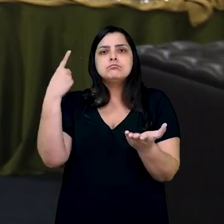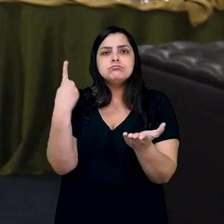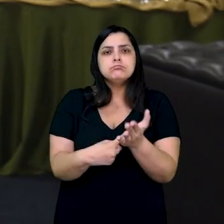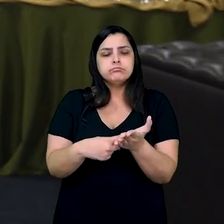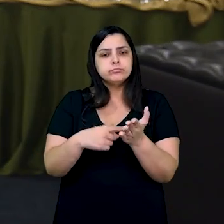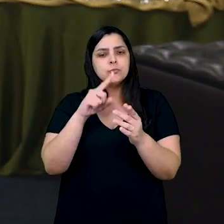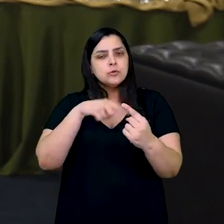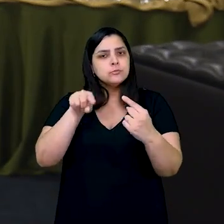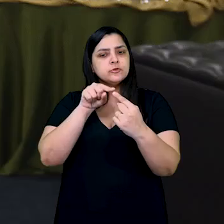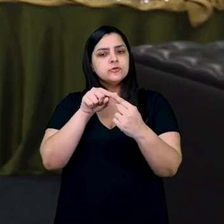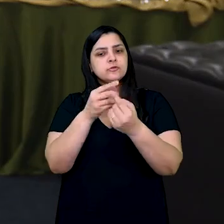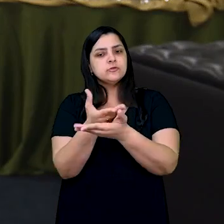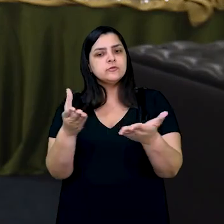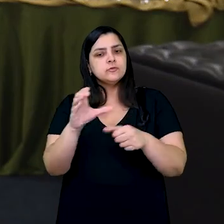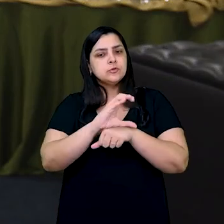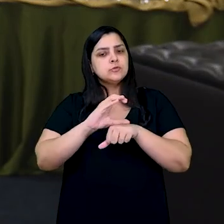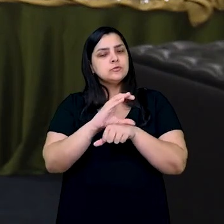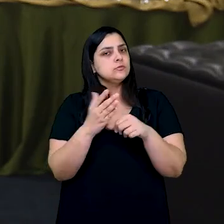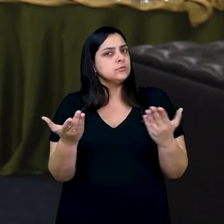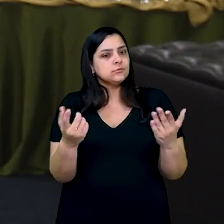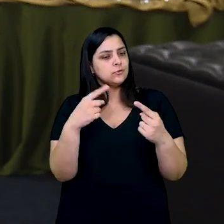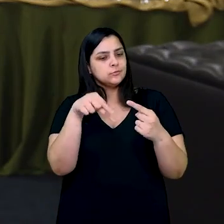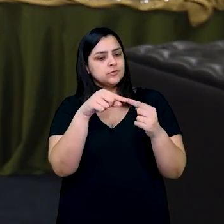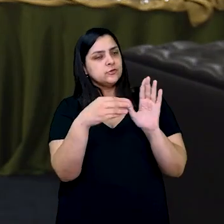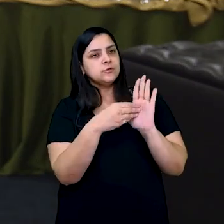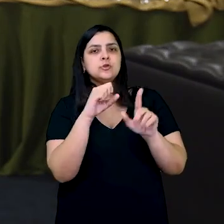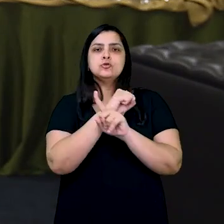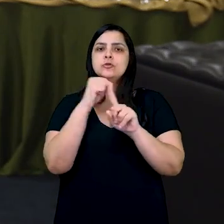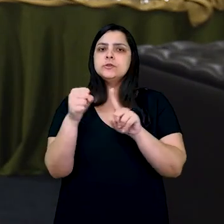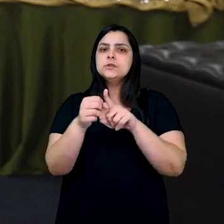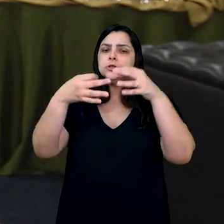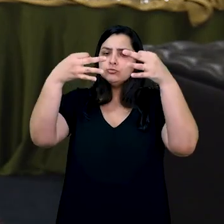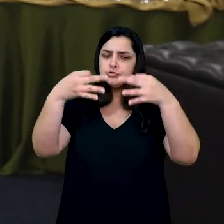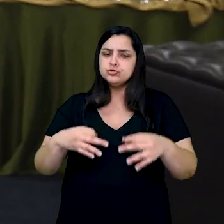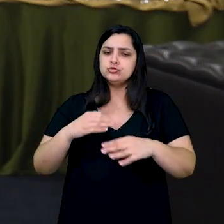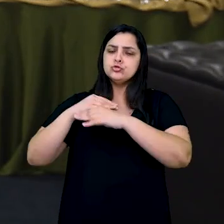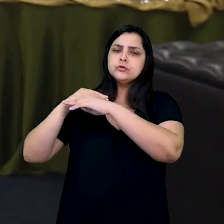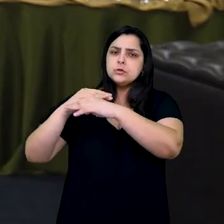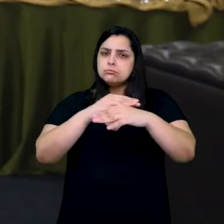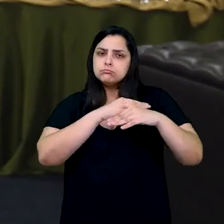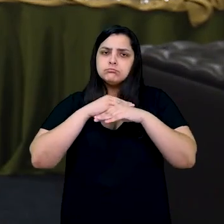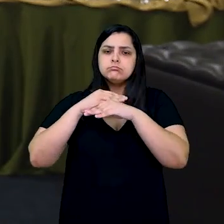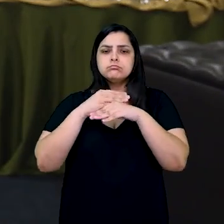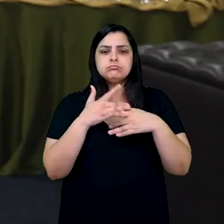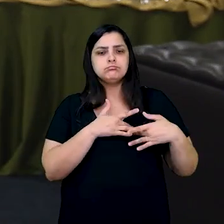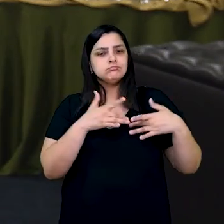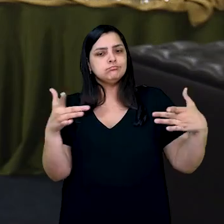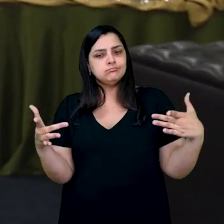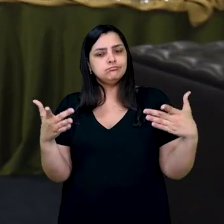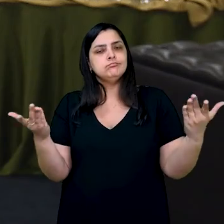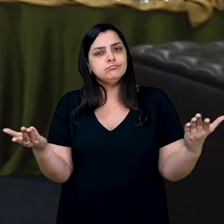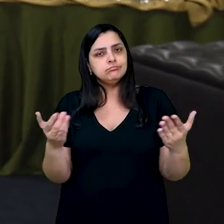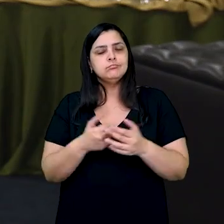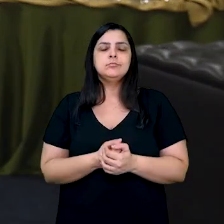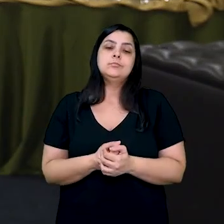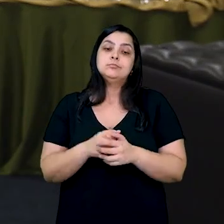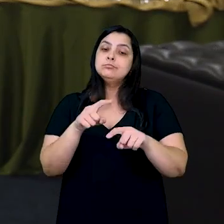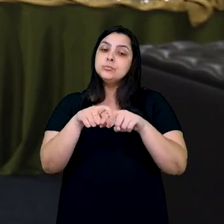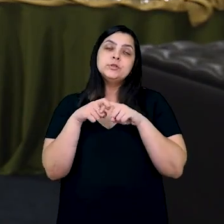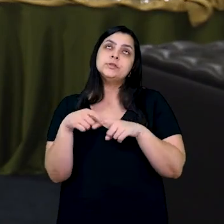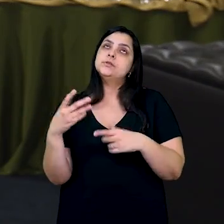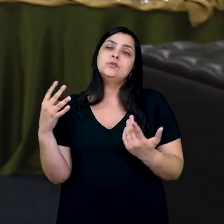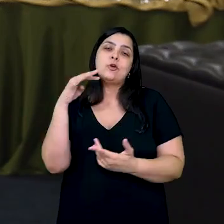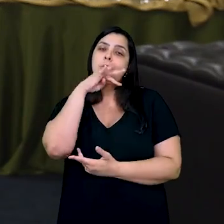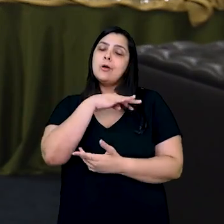esses compromissos e objetivos da Constituição, que é uma sociedade justa, igualitária e solidária, né? E para